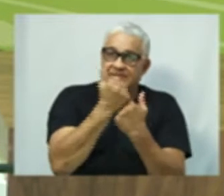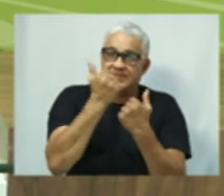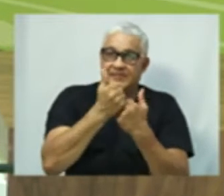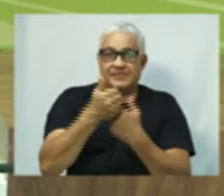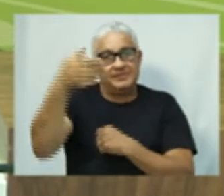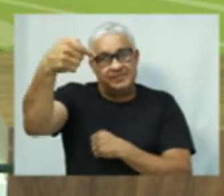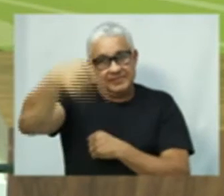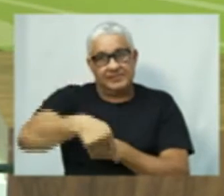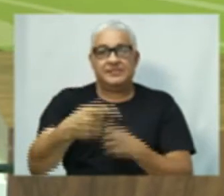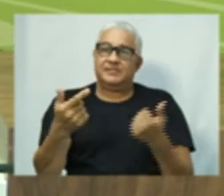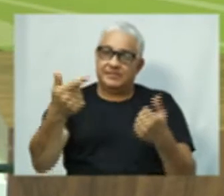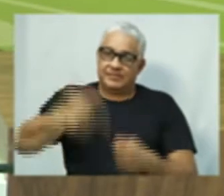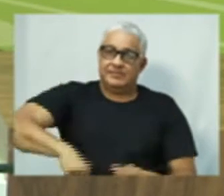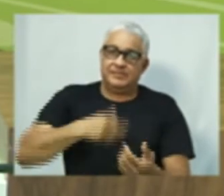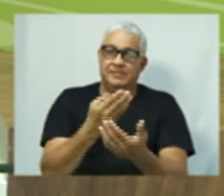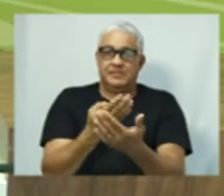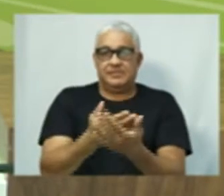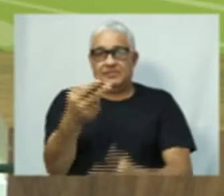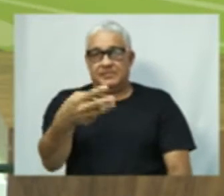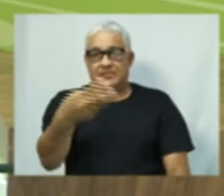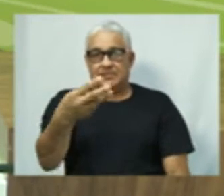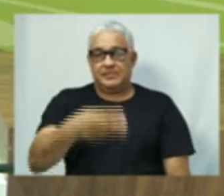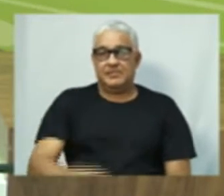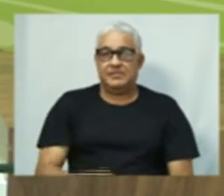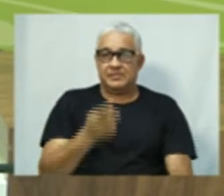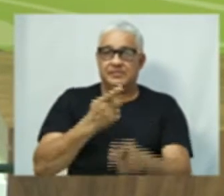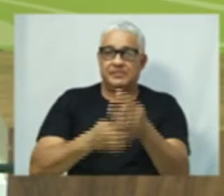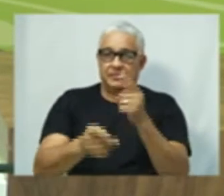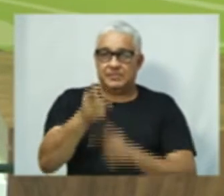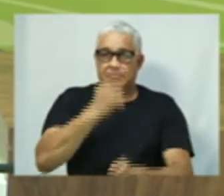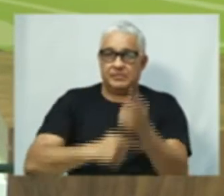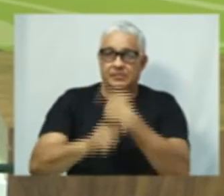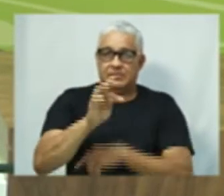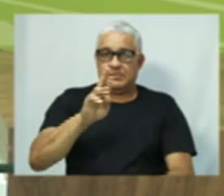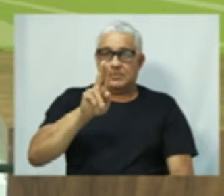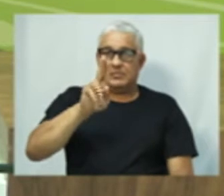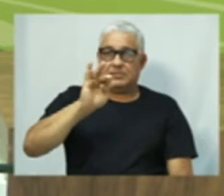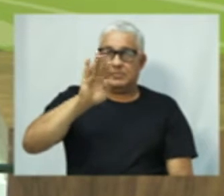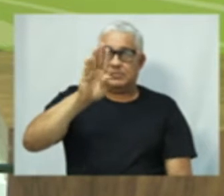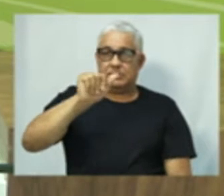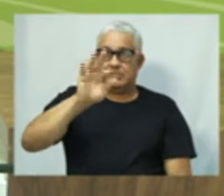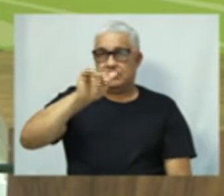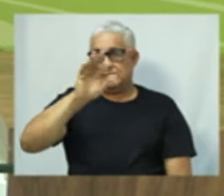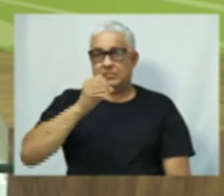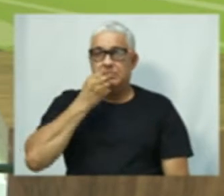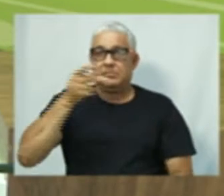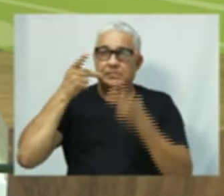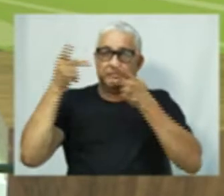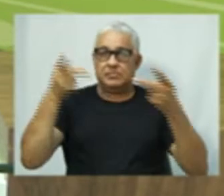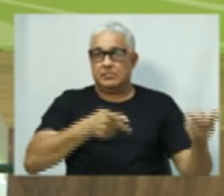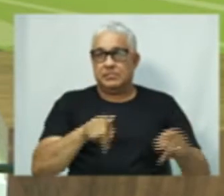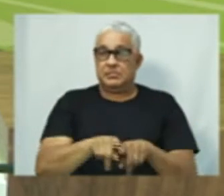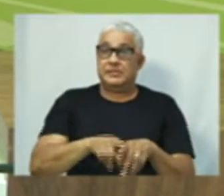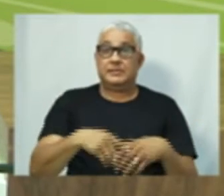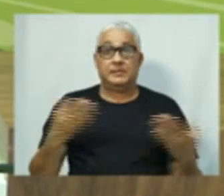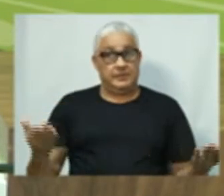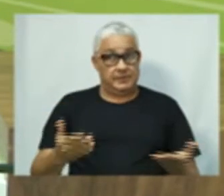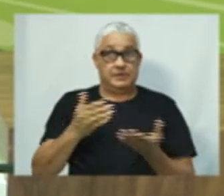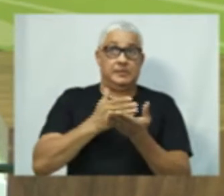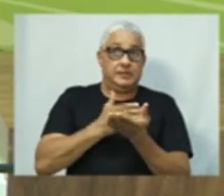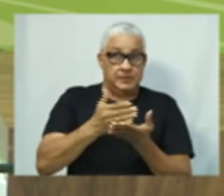aqui novamente na nossa terceira aula de gestão tributária, tá? Sejam bem-vindos e vamos